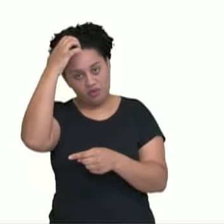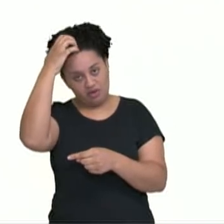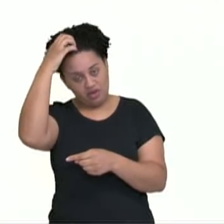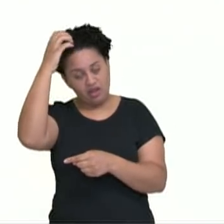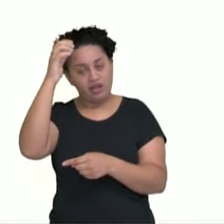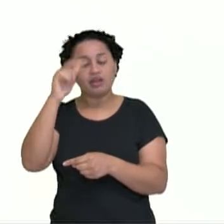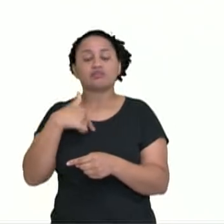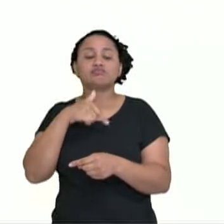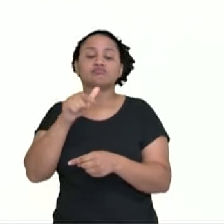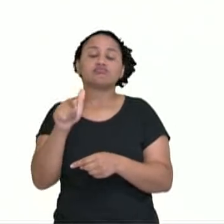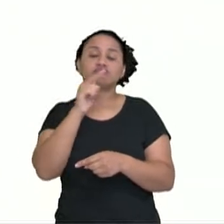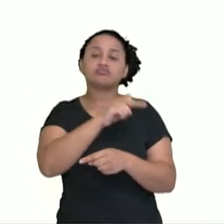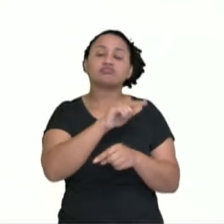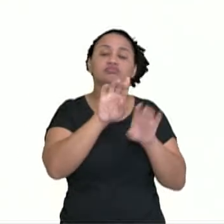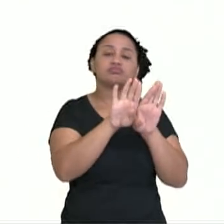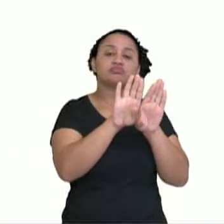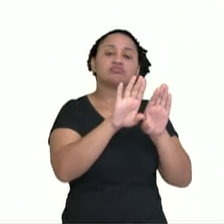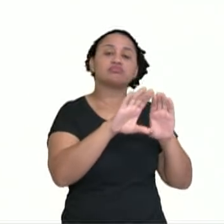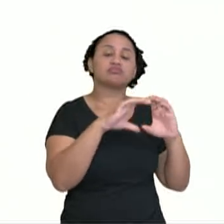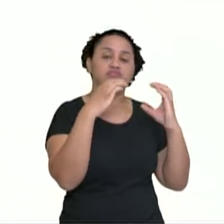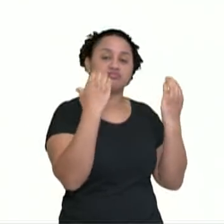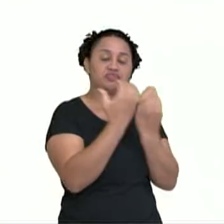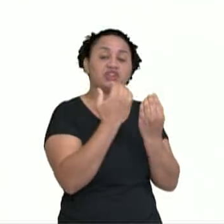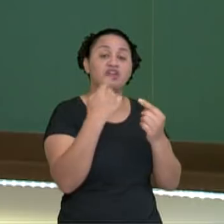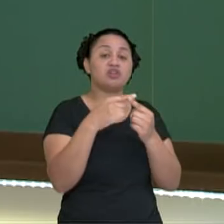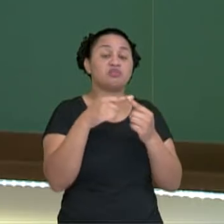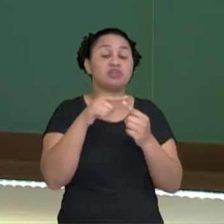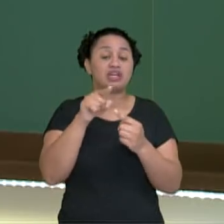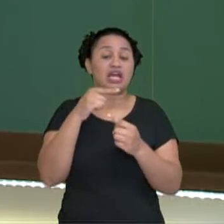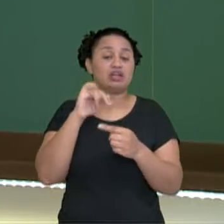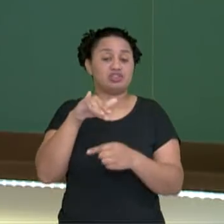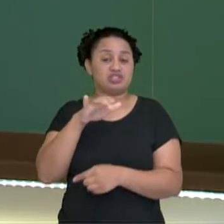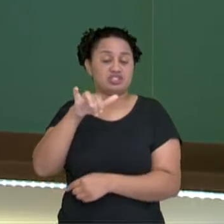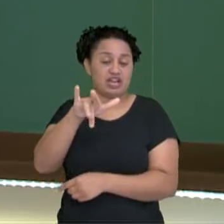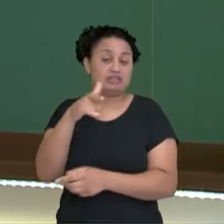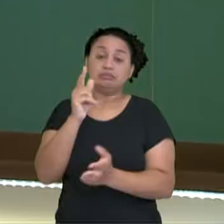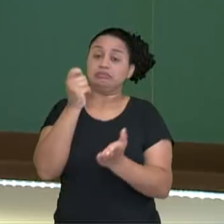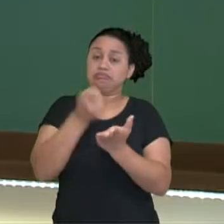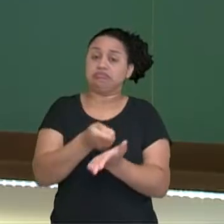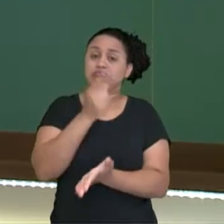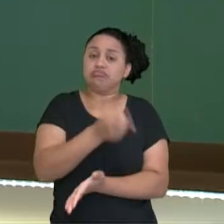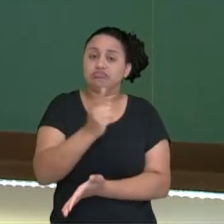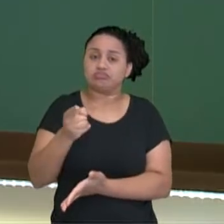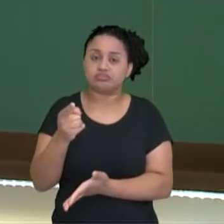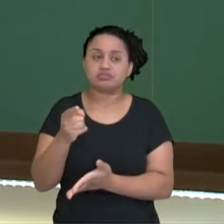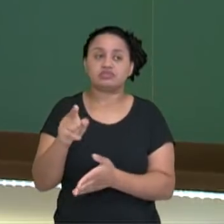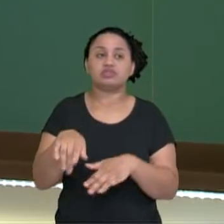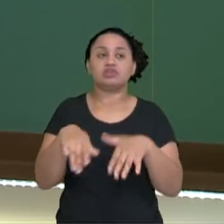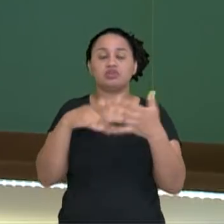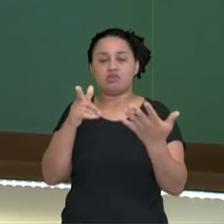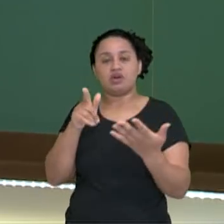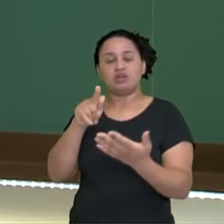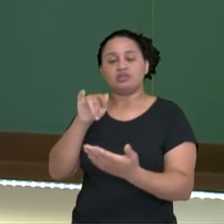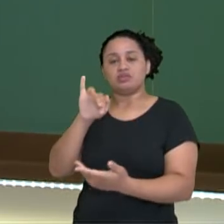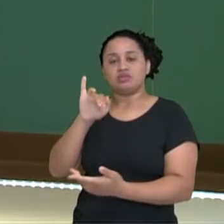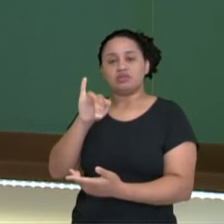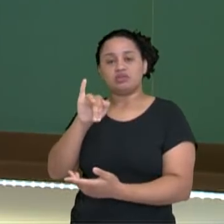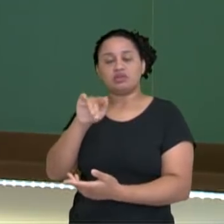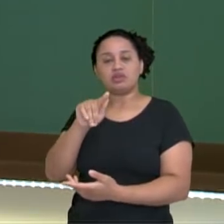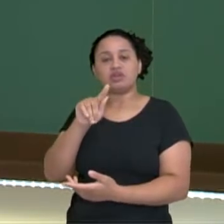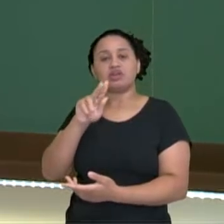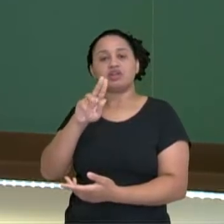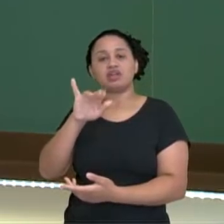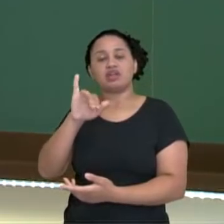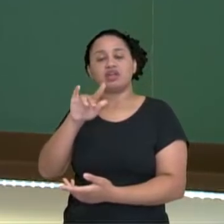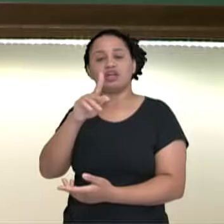poder monárquico de Jaime II, que estava sendo extremamente absolutista. Quando, né, Guilherme de Orange assume,